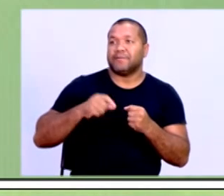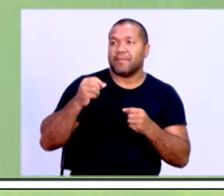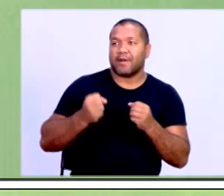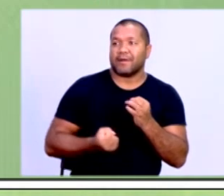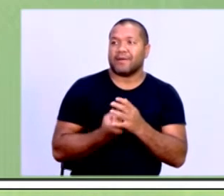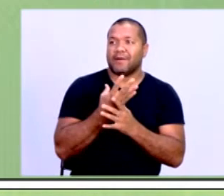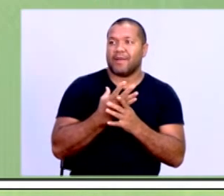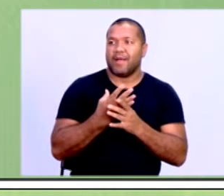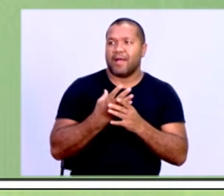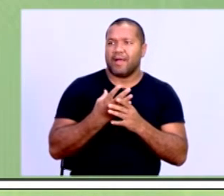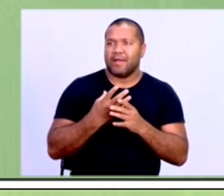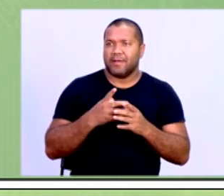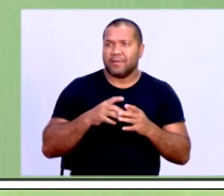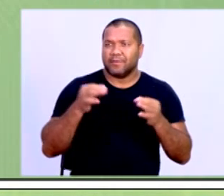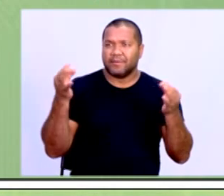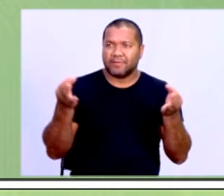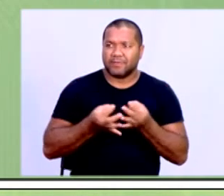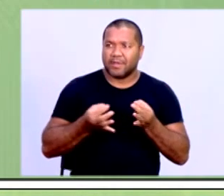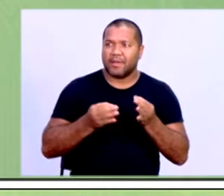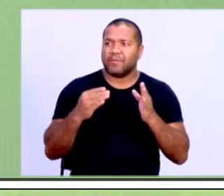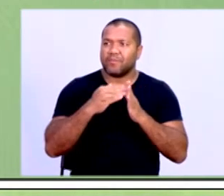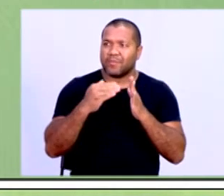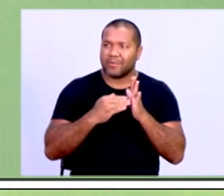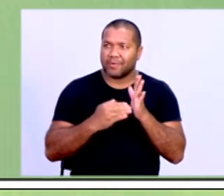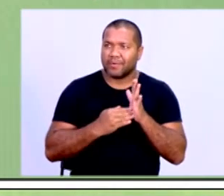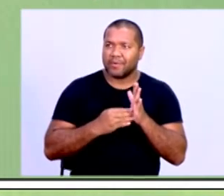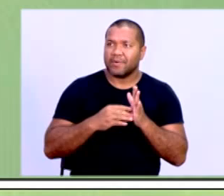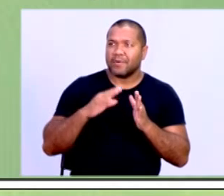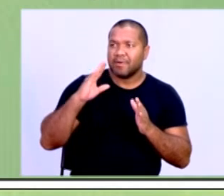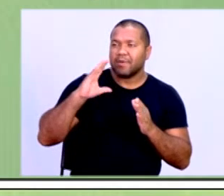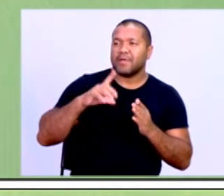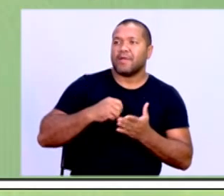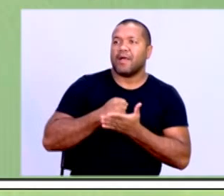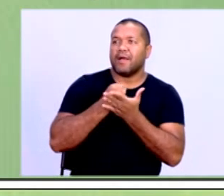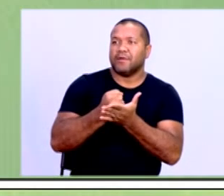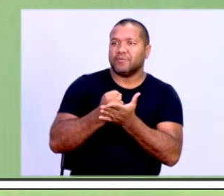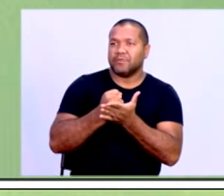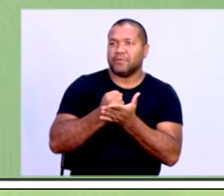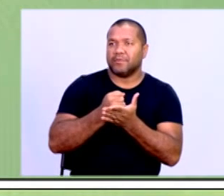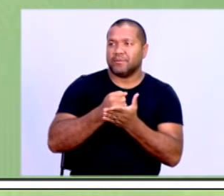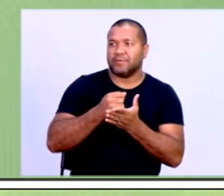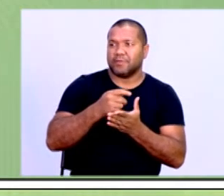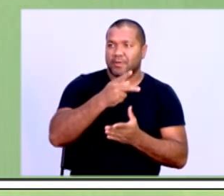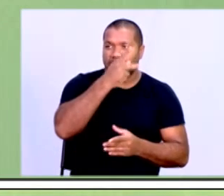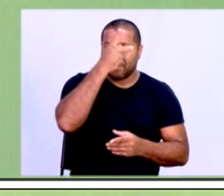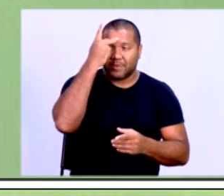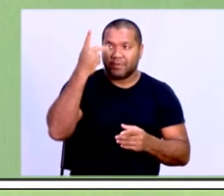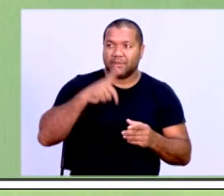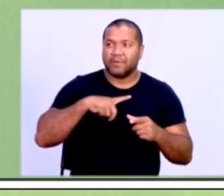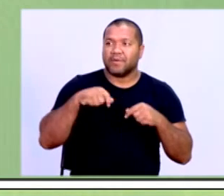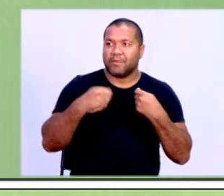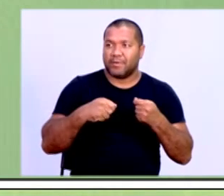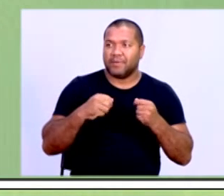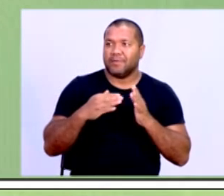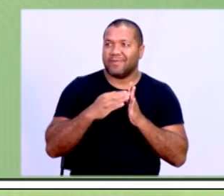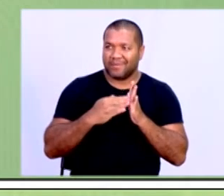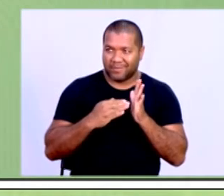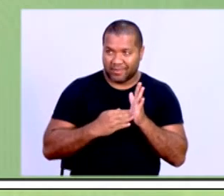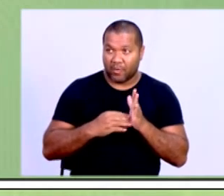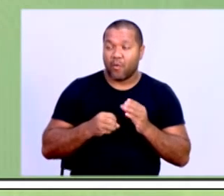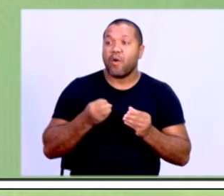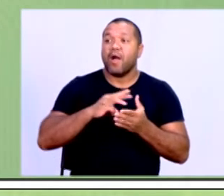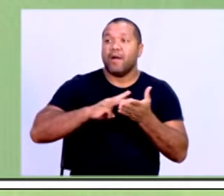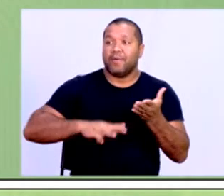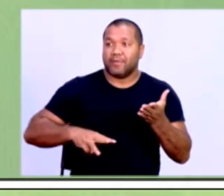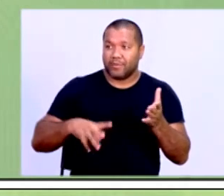eficiente o software de qualidade e que satisfaça os requisitos estabelecidos pelo cliente. A metodologia